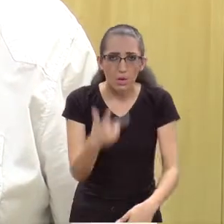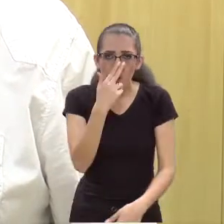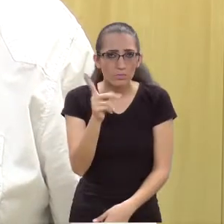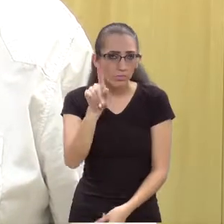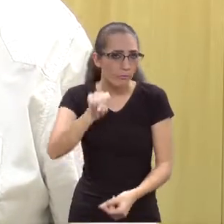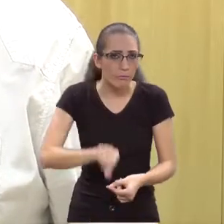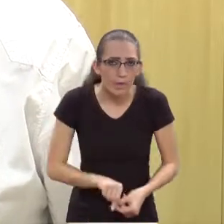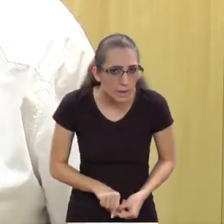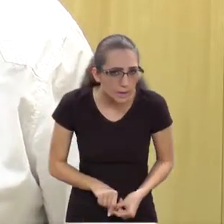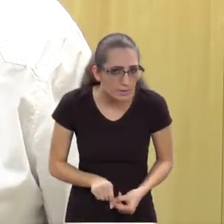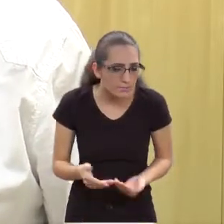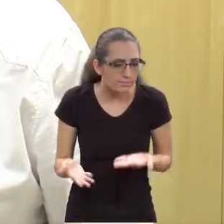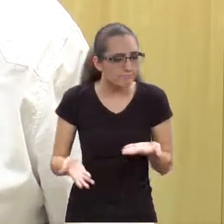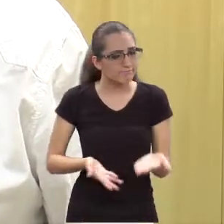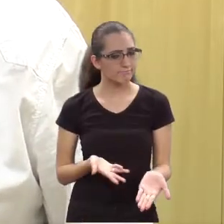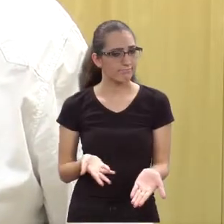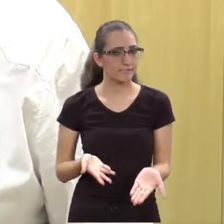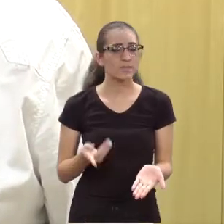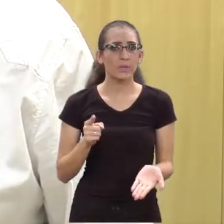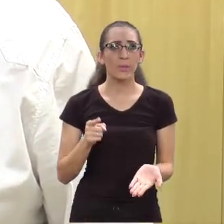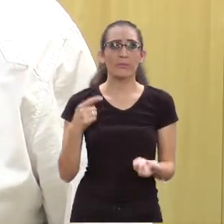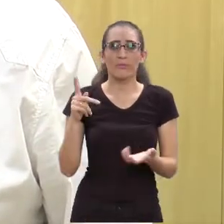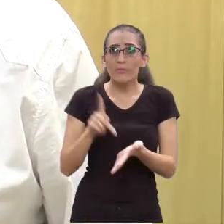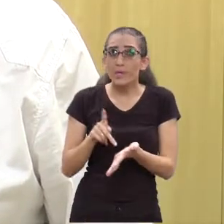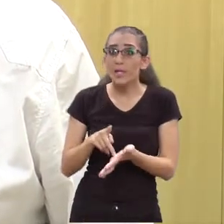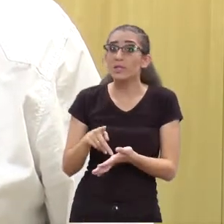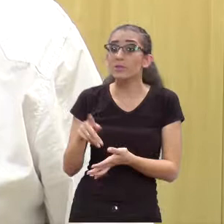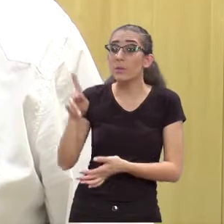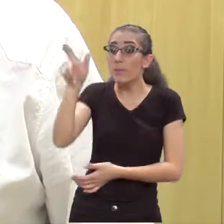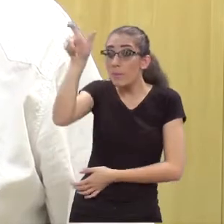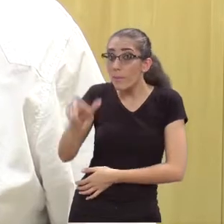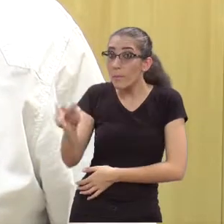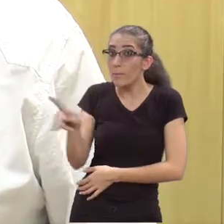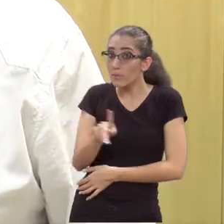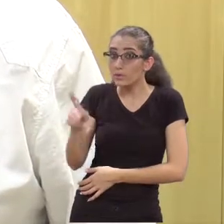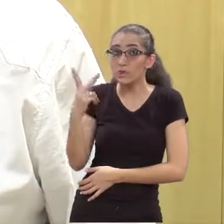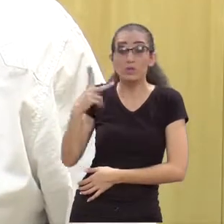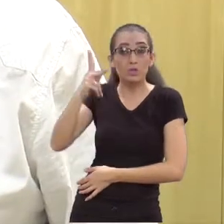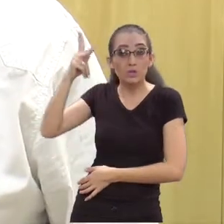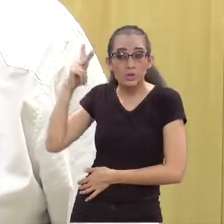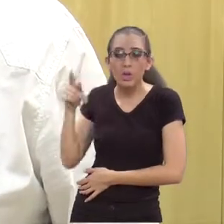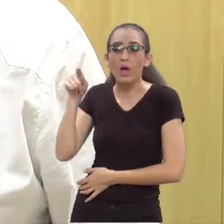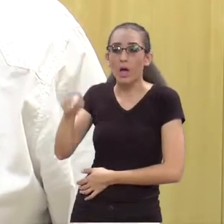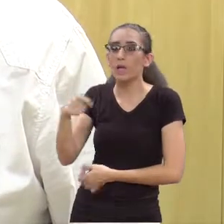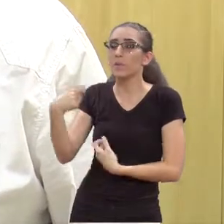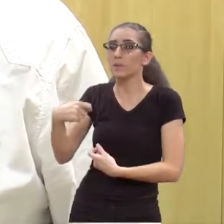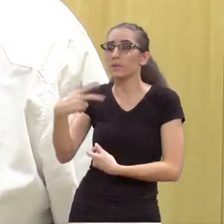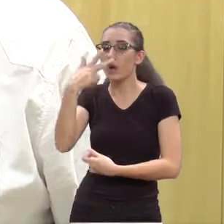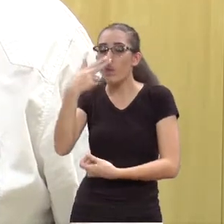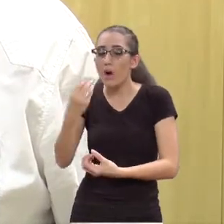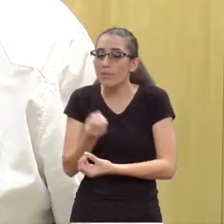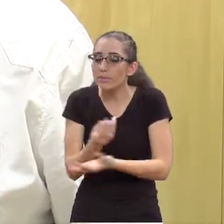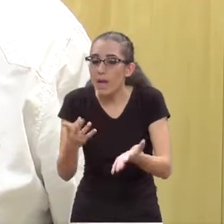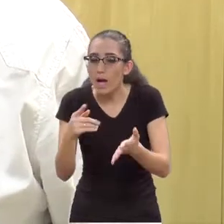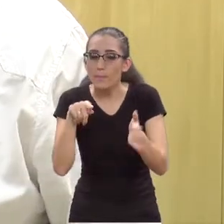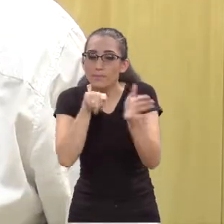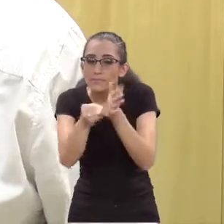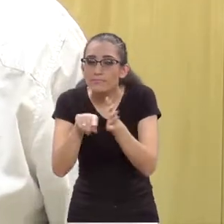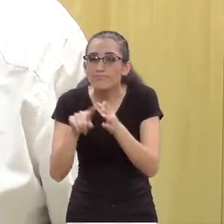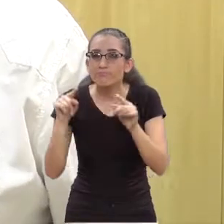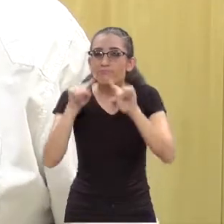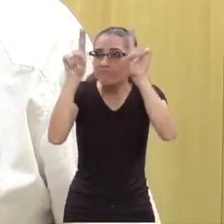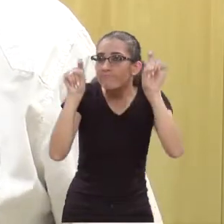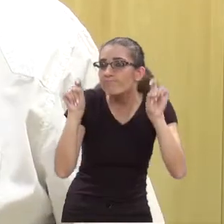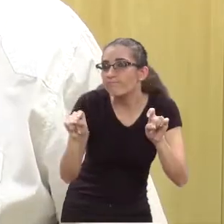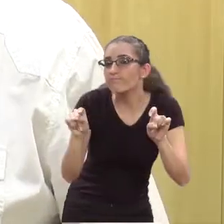tempo não foram sendo realizadas então cumpre o professor de história a fazer o questionamento